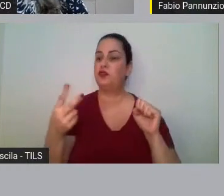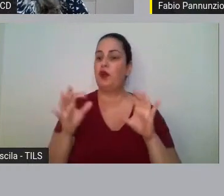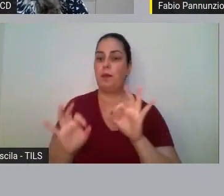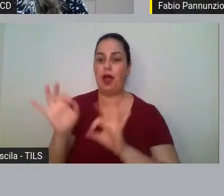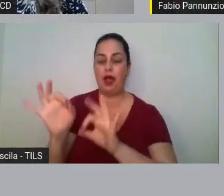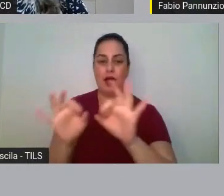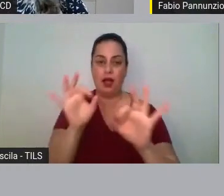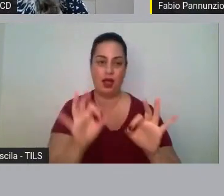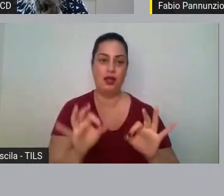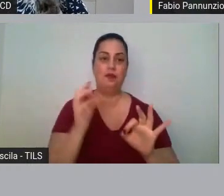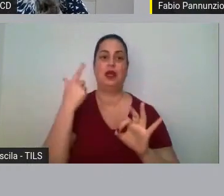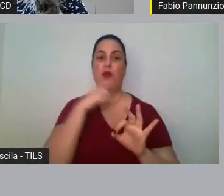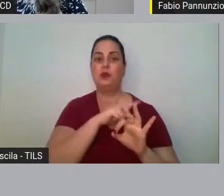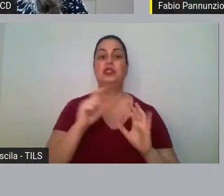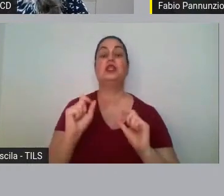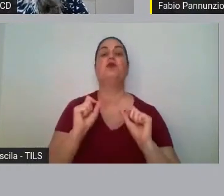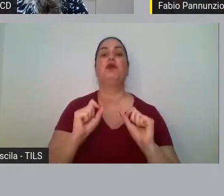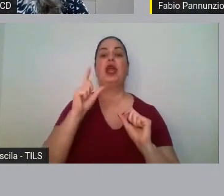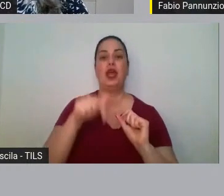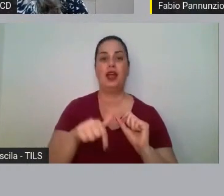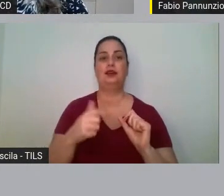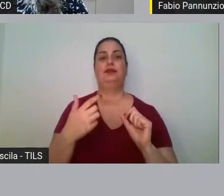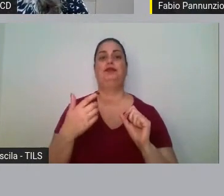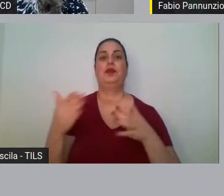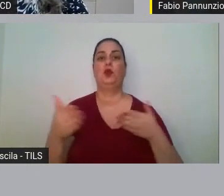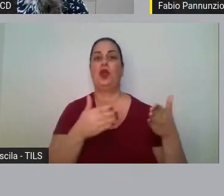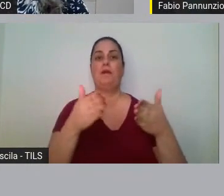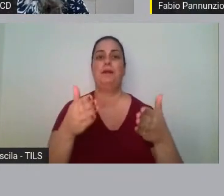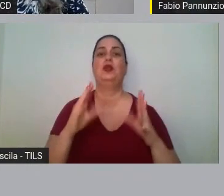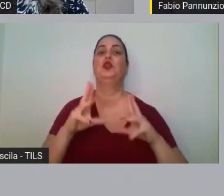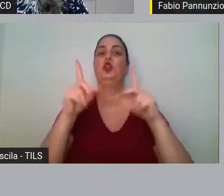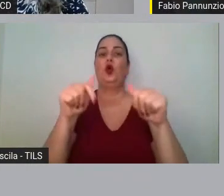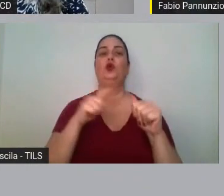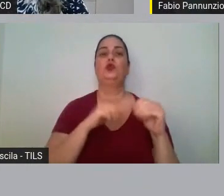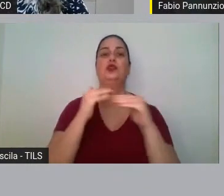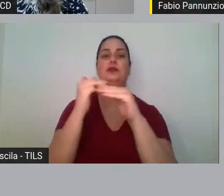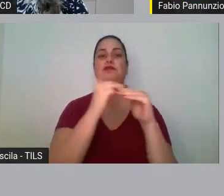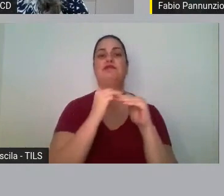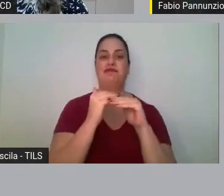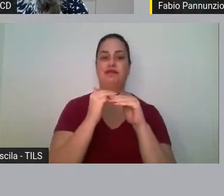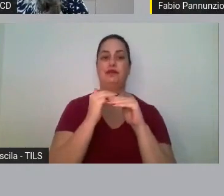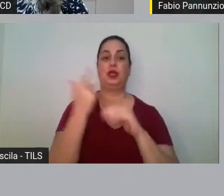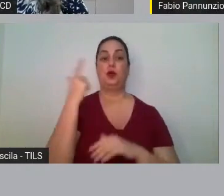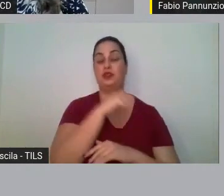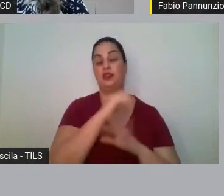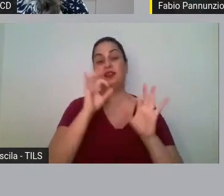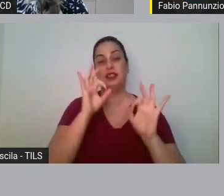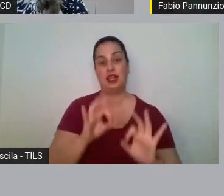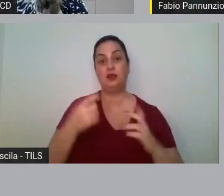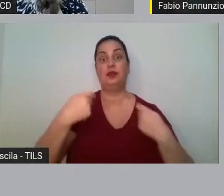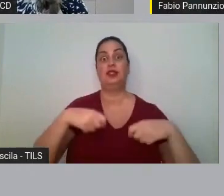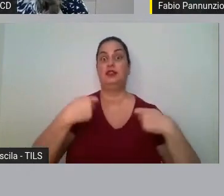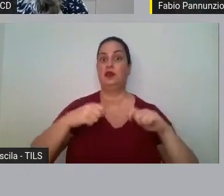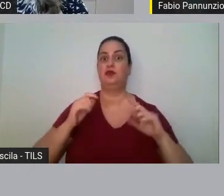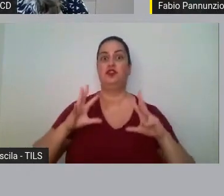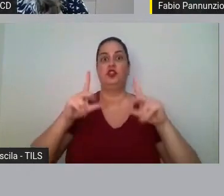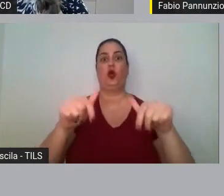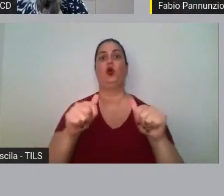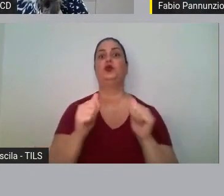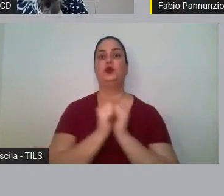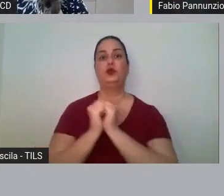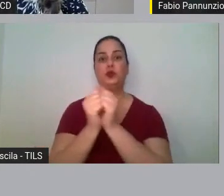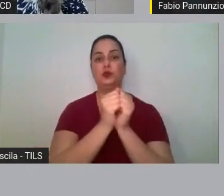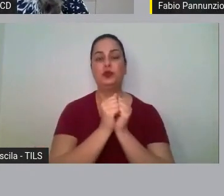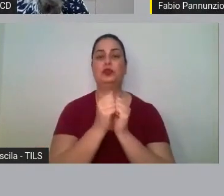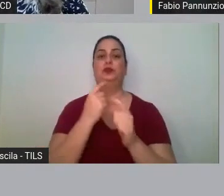abundância que de fato existe no Brasil. Para dar certo, vamos precisar de todo mundo, porque essa auditoria, para ser